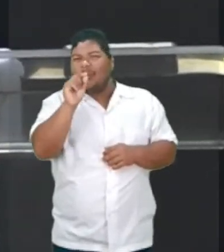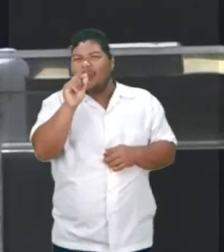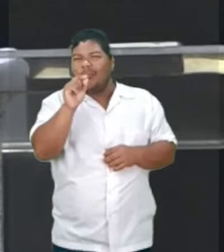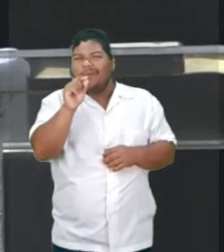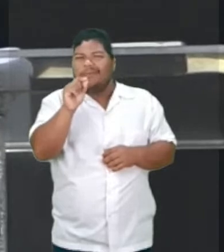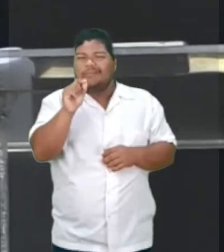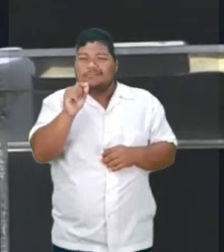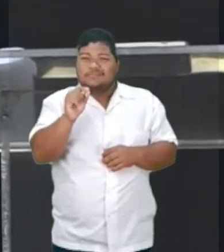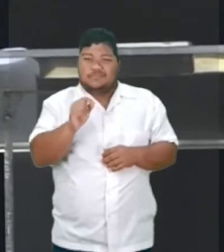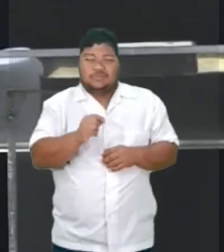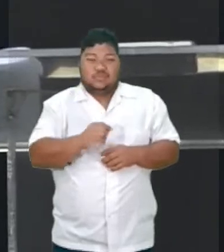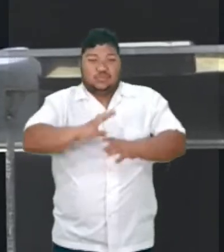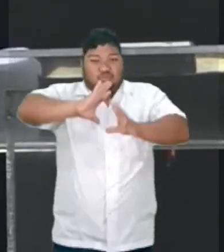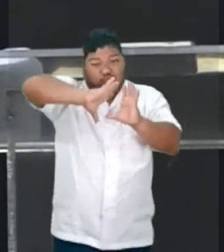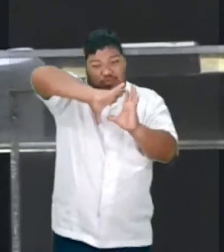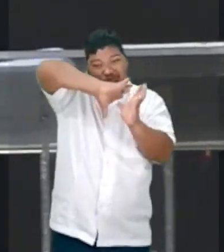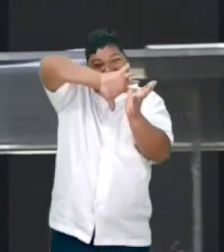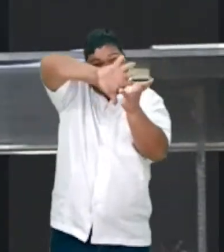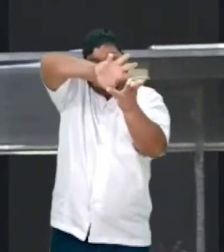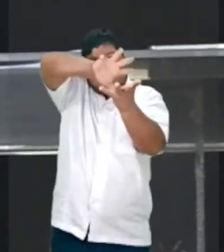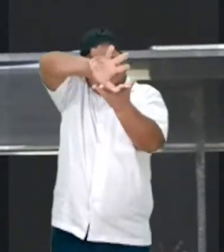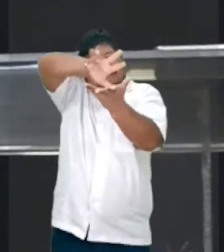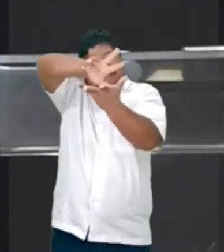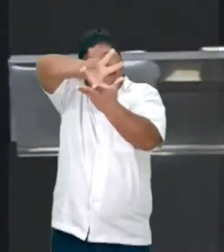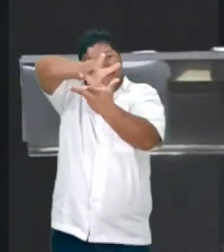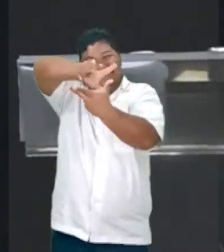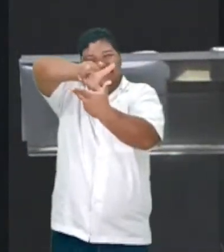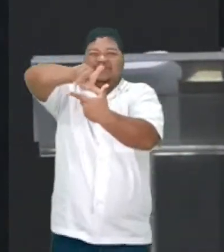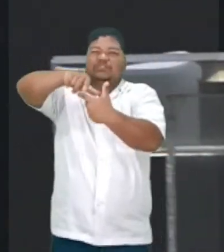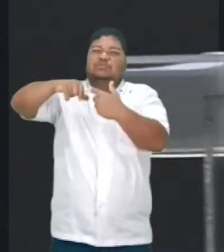o universo foi expandindo.